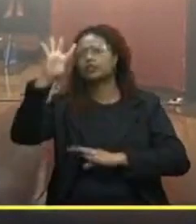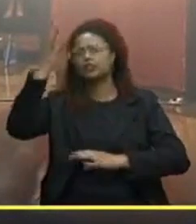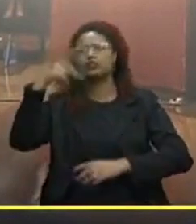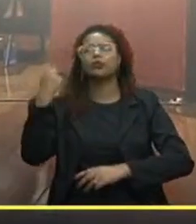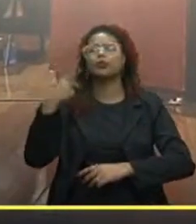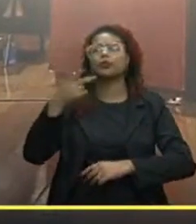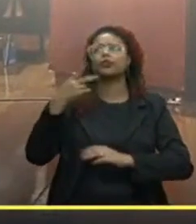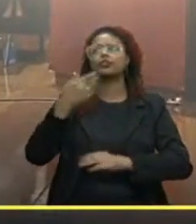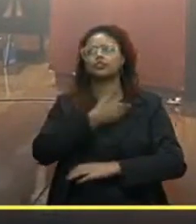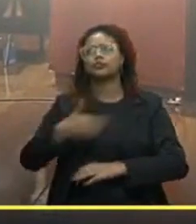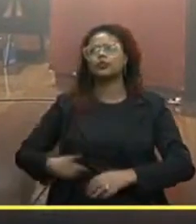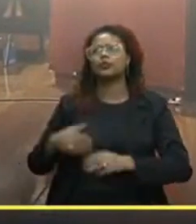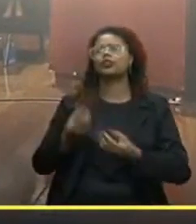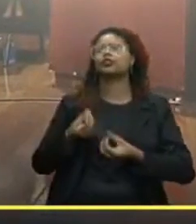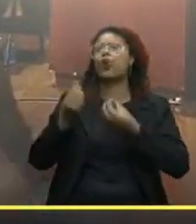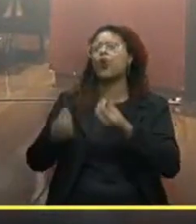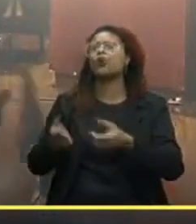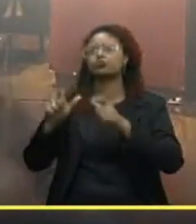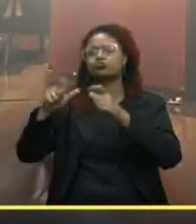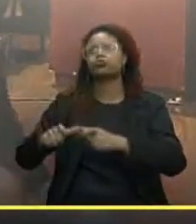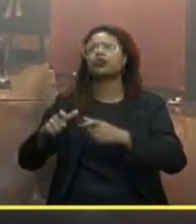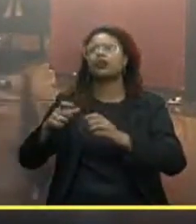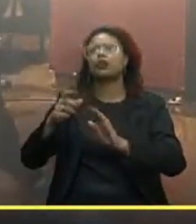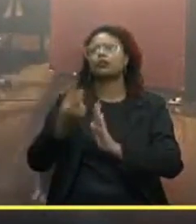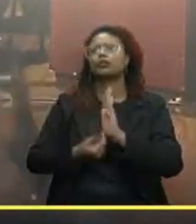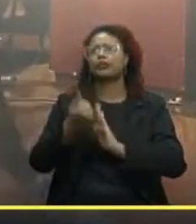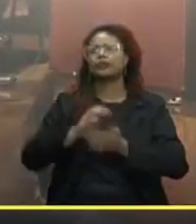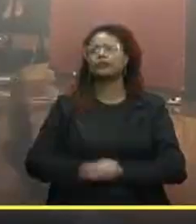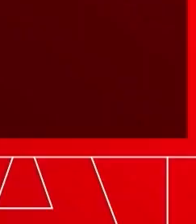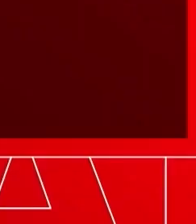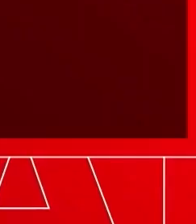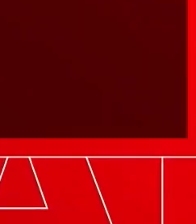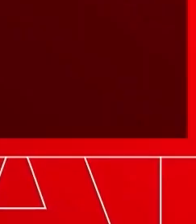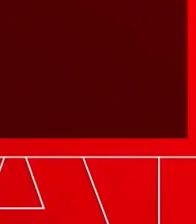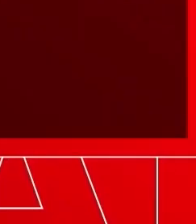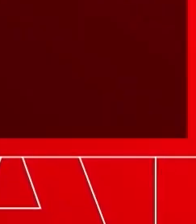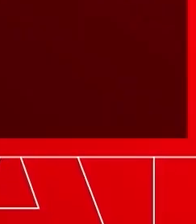e aonde vai colocar o orçamento do país. Parabéns, Rio Grande do Sul! Obrigado.